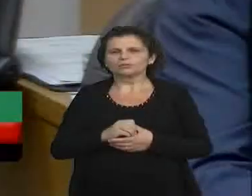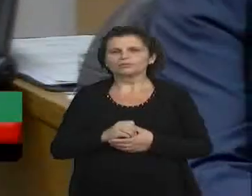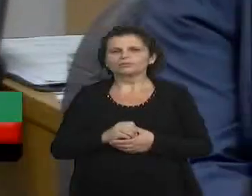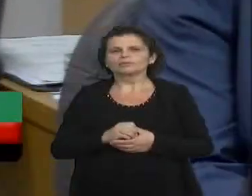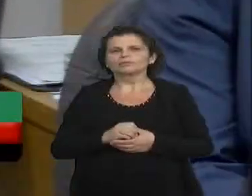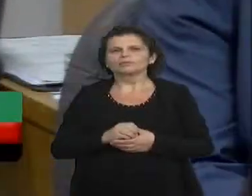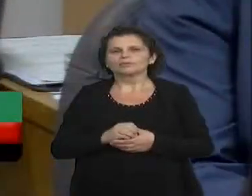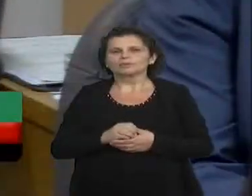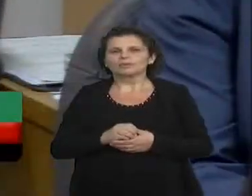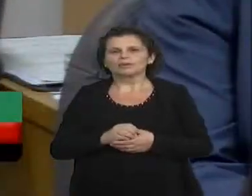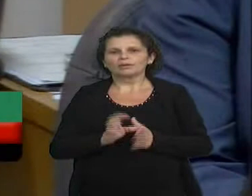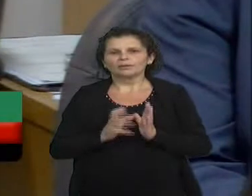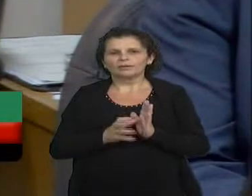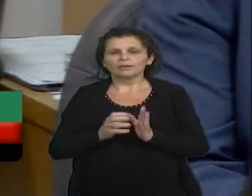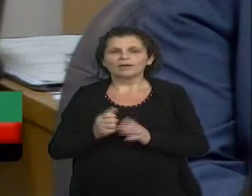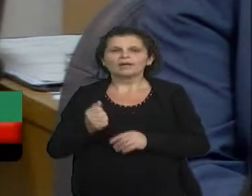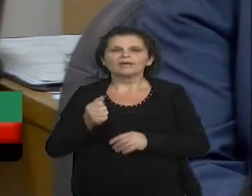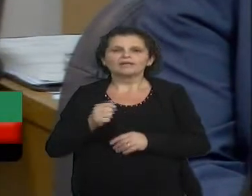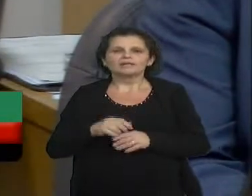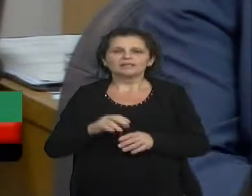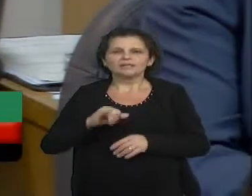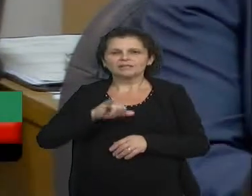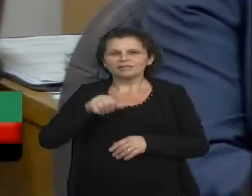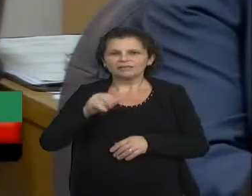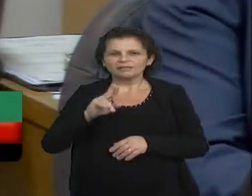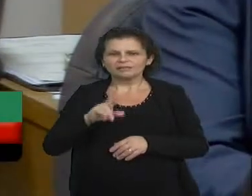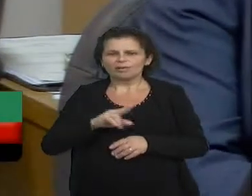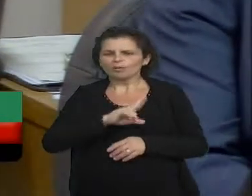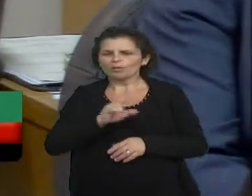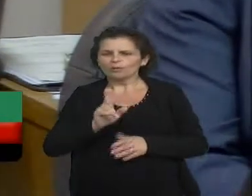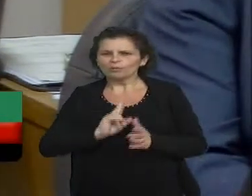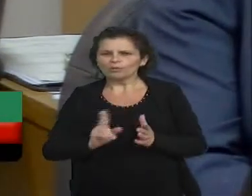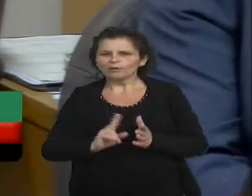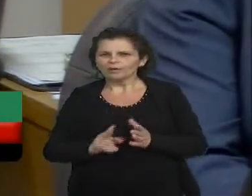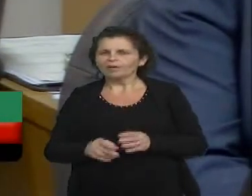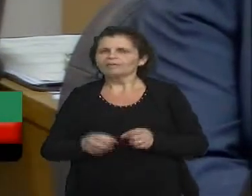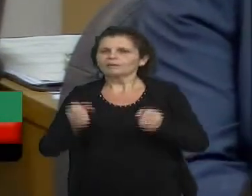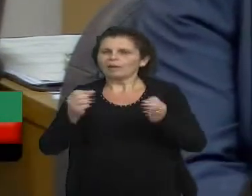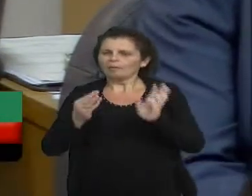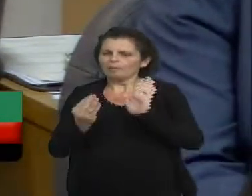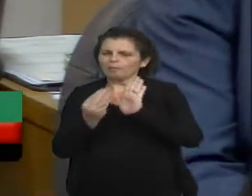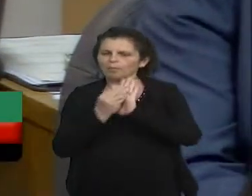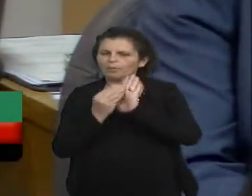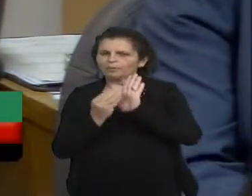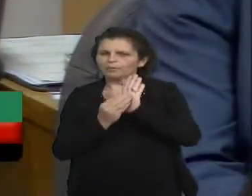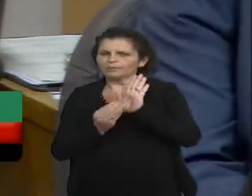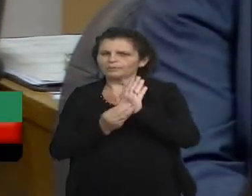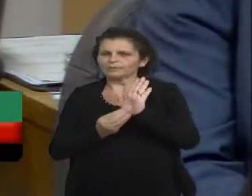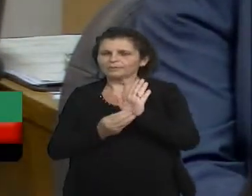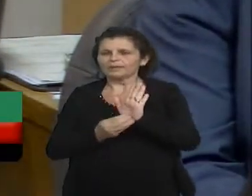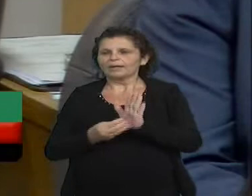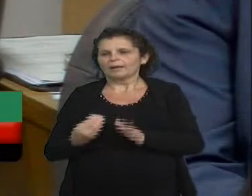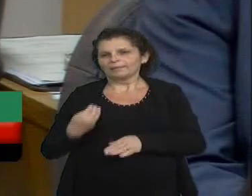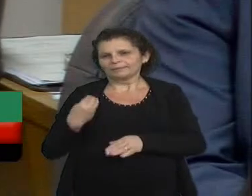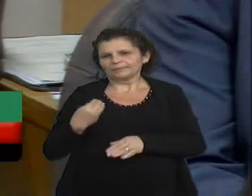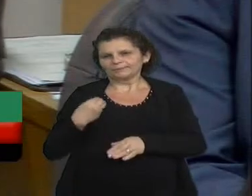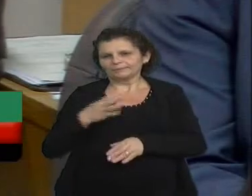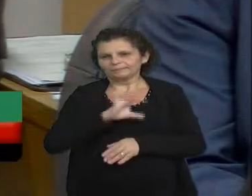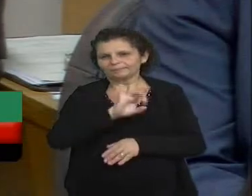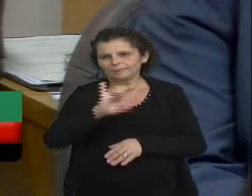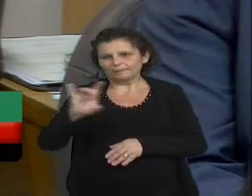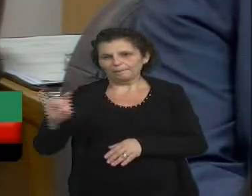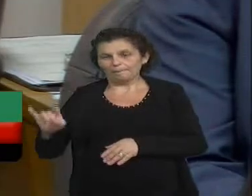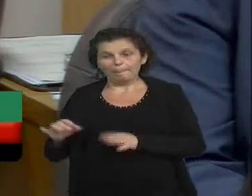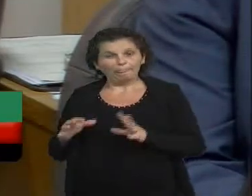tempo no PS do Jardim da Abril. Então, ele está anotando o nome para que a gente possa falar e registrar aqui a presença de vocês,